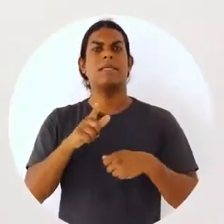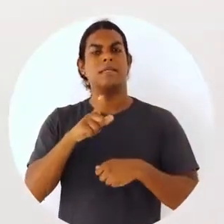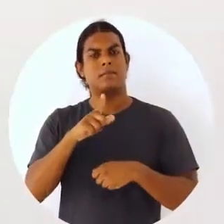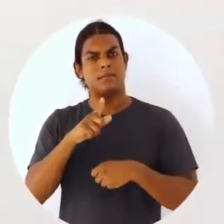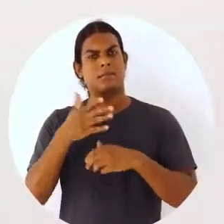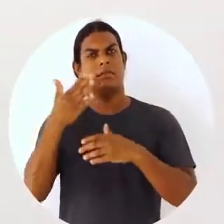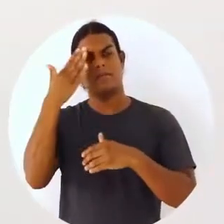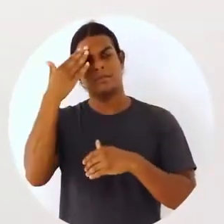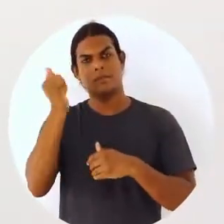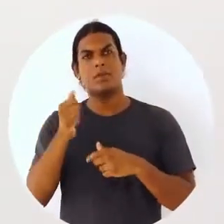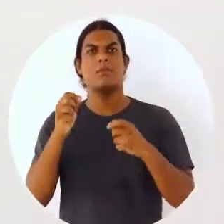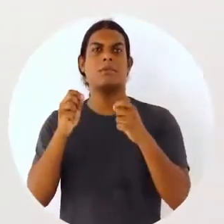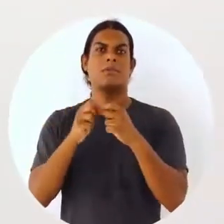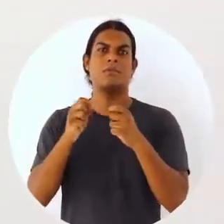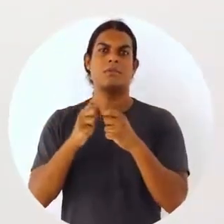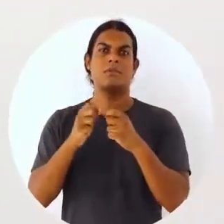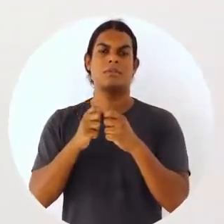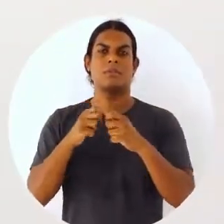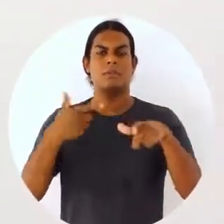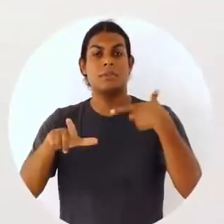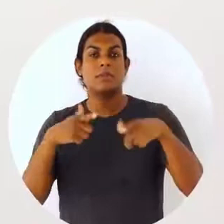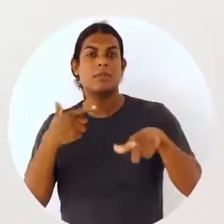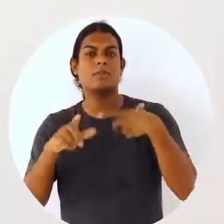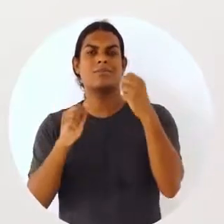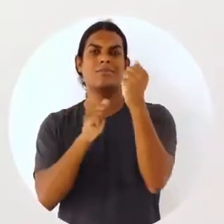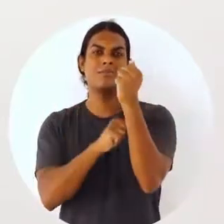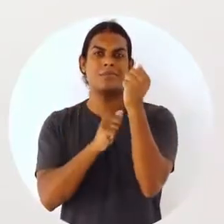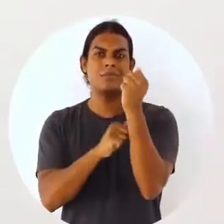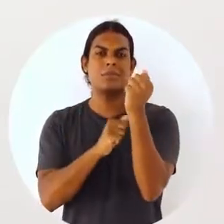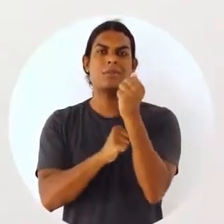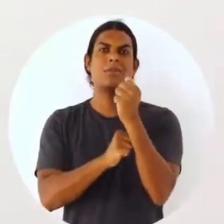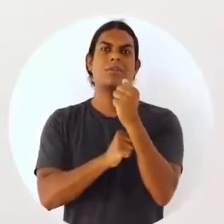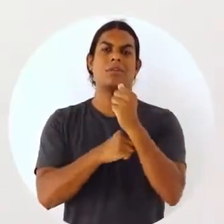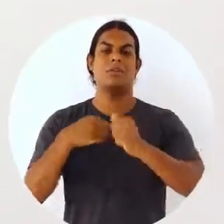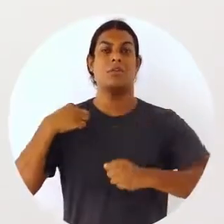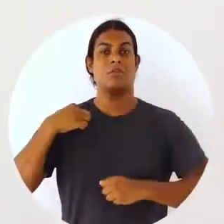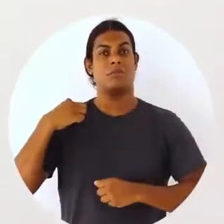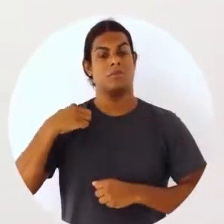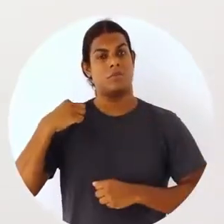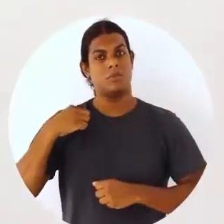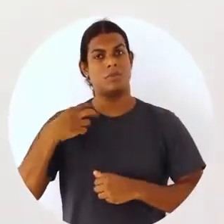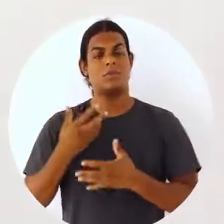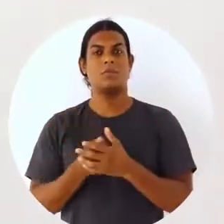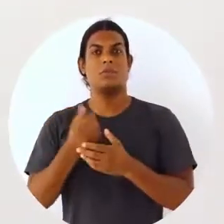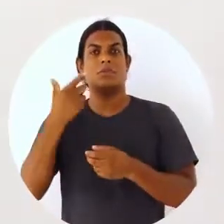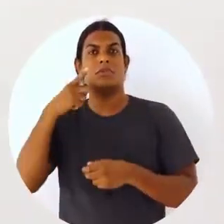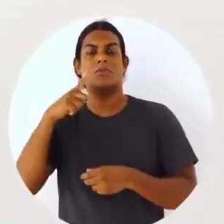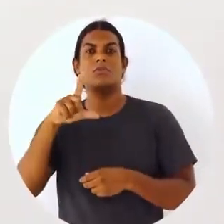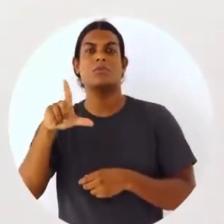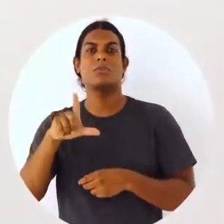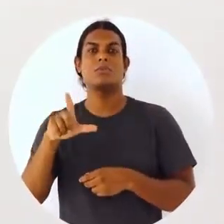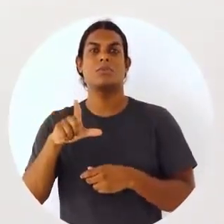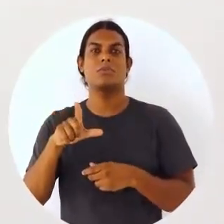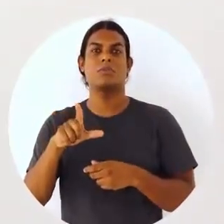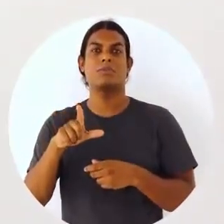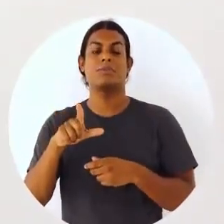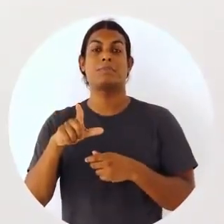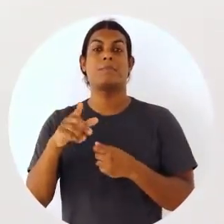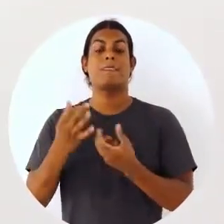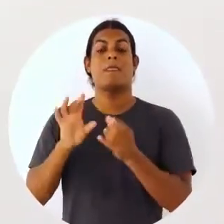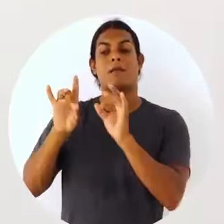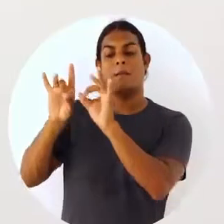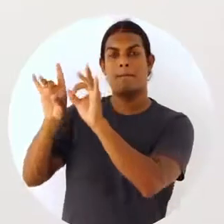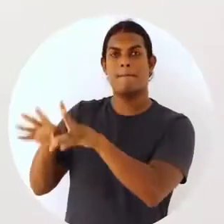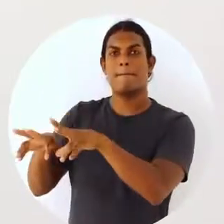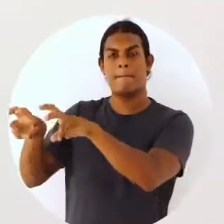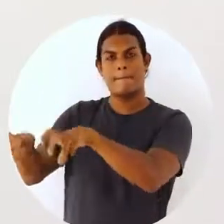ser padeiro, para ser ourives, para ser carpinteiro, tecelões, entre outras profissões, eles puderam, a partir do momento que eles migraram do campo, foram